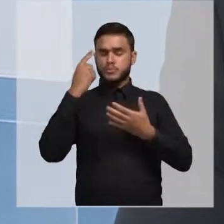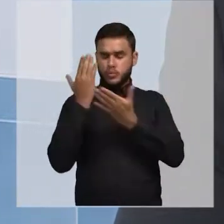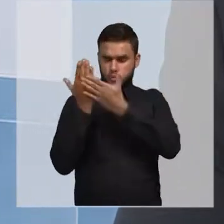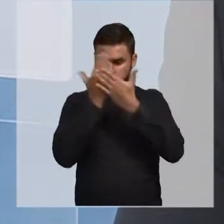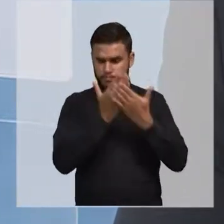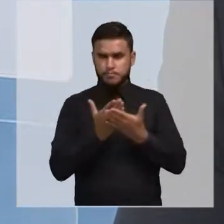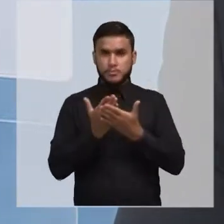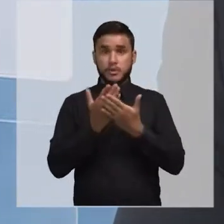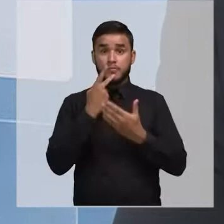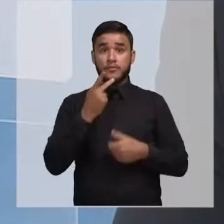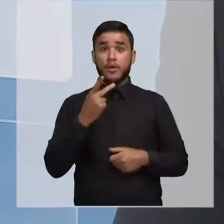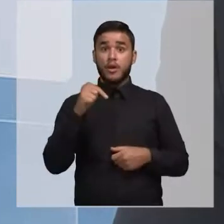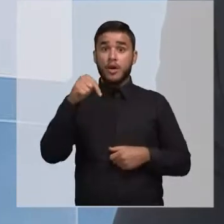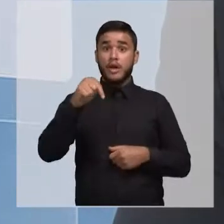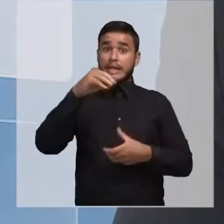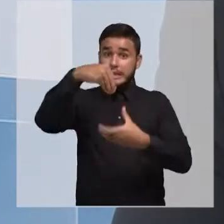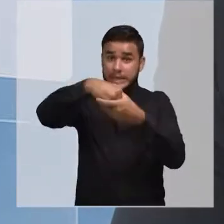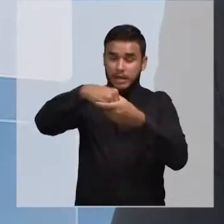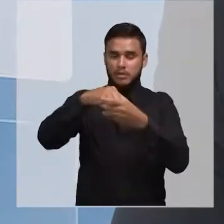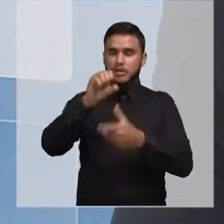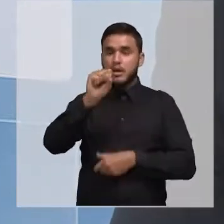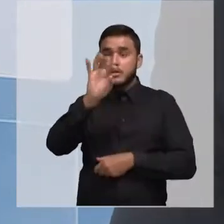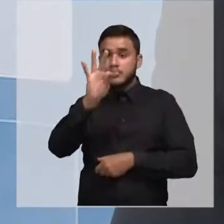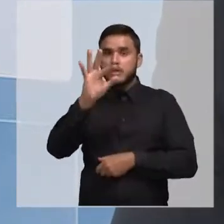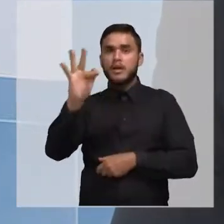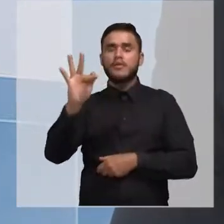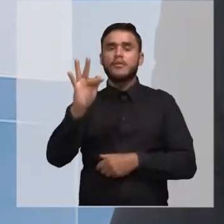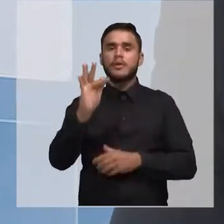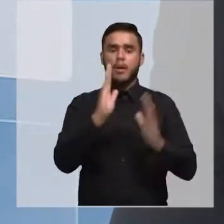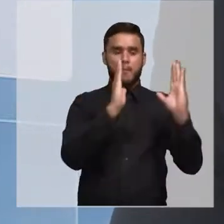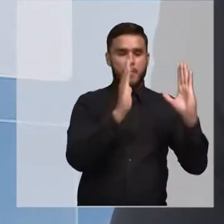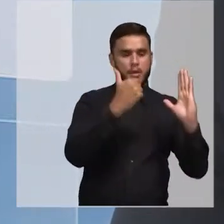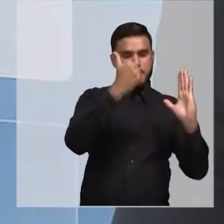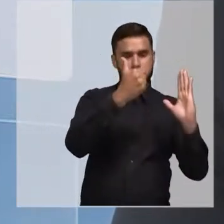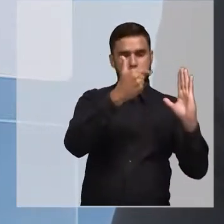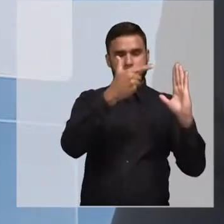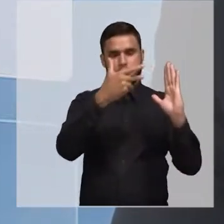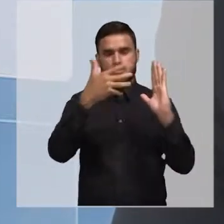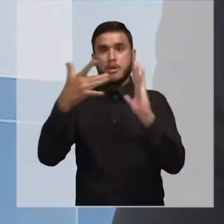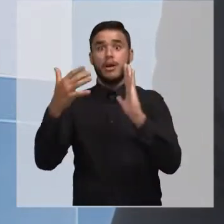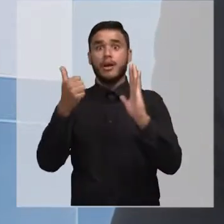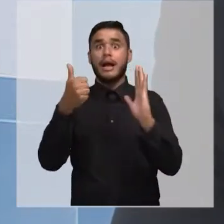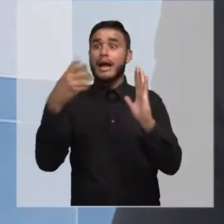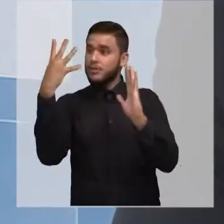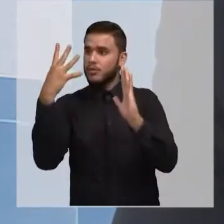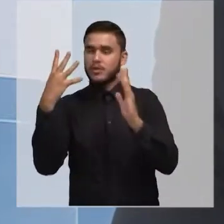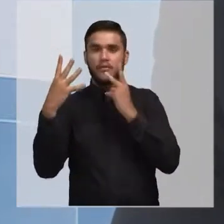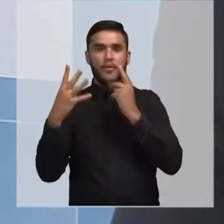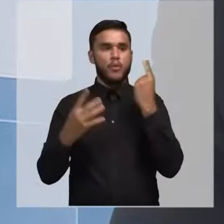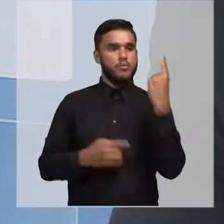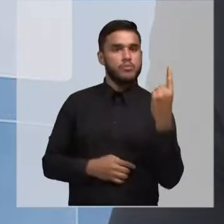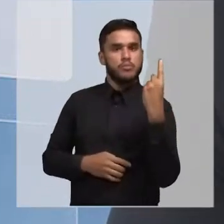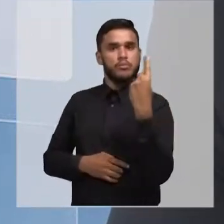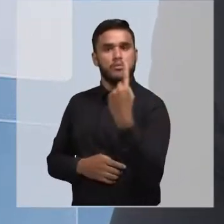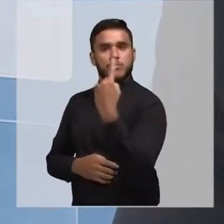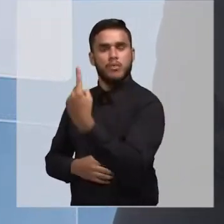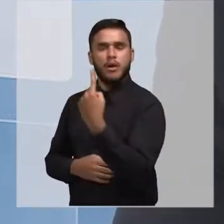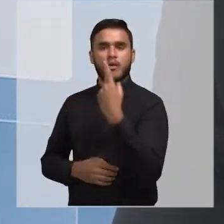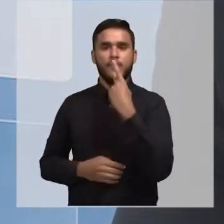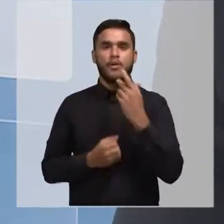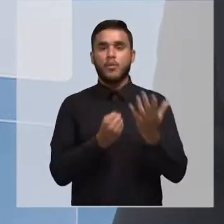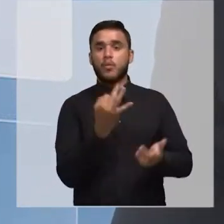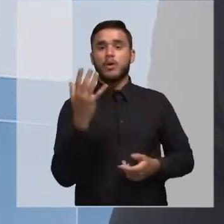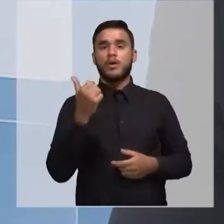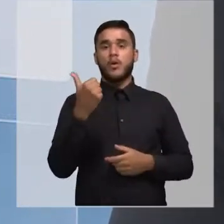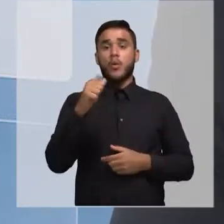instâncias. Que diabo é isso? Era porque cada membro do Supremo era uma instância. Então são 11 membros,